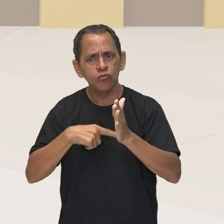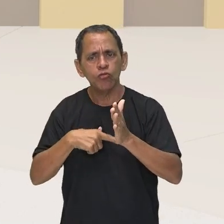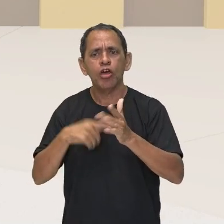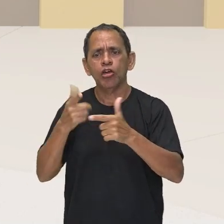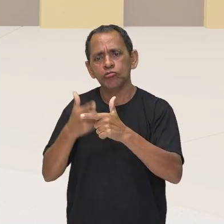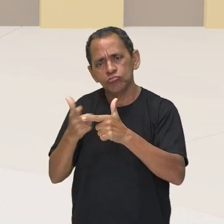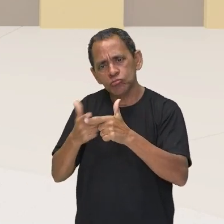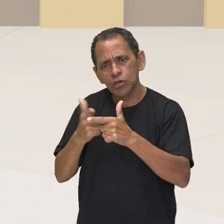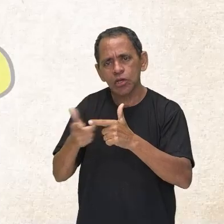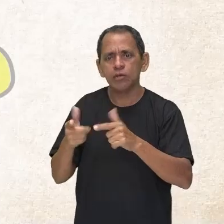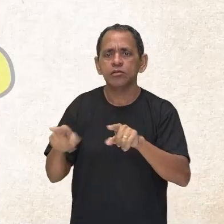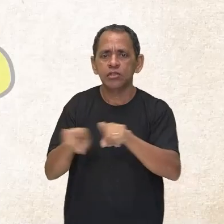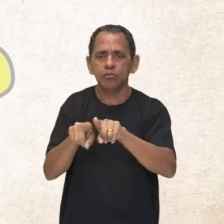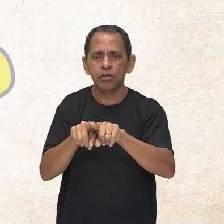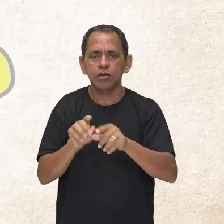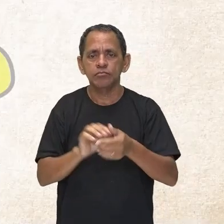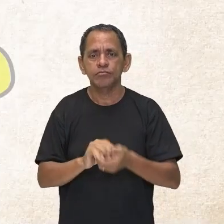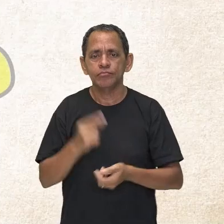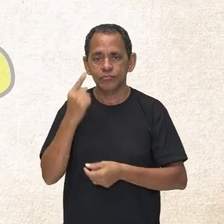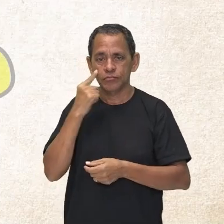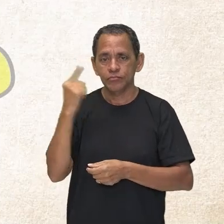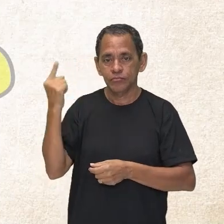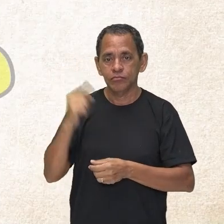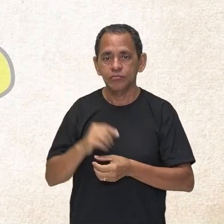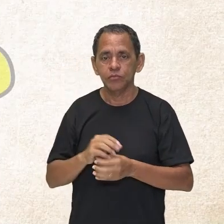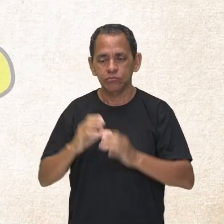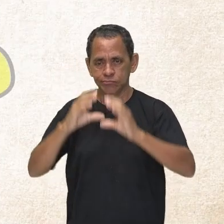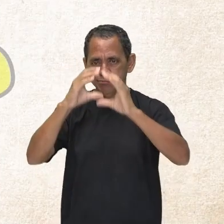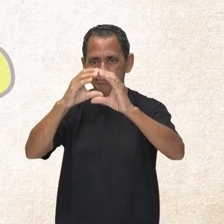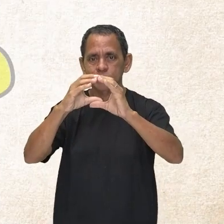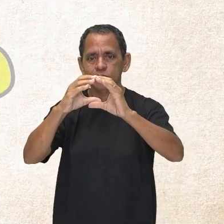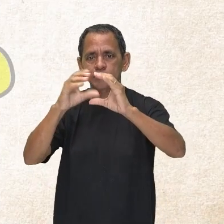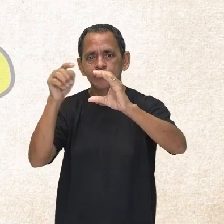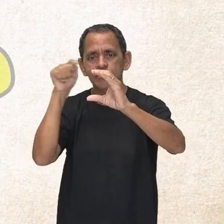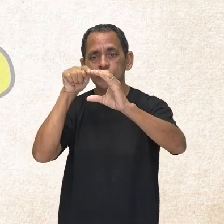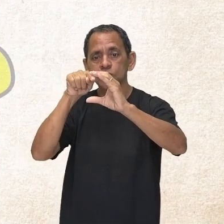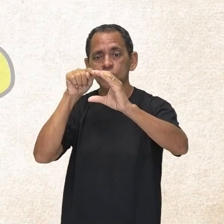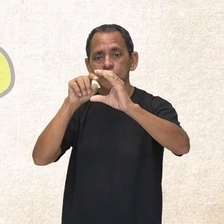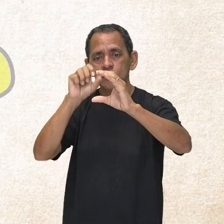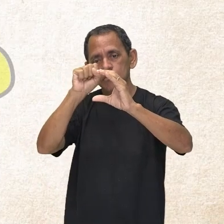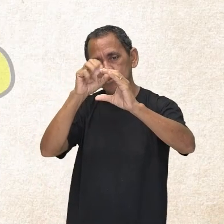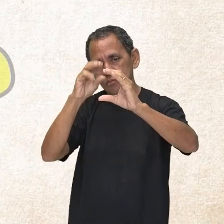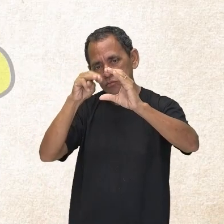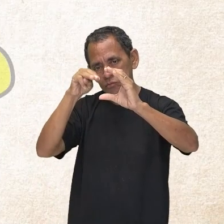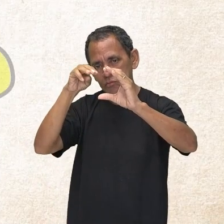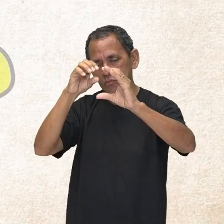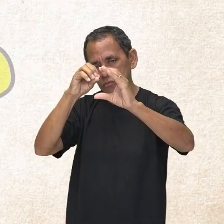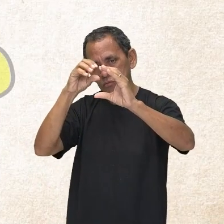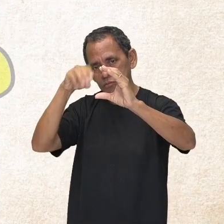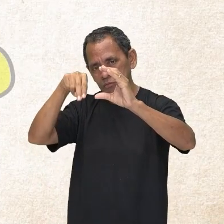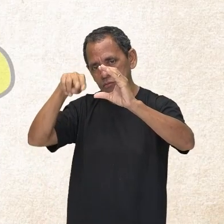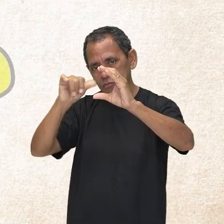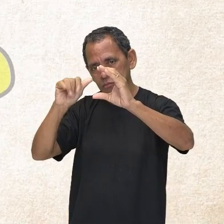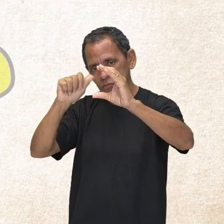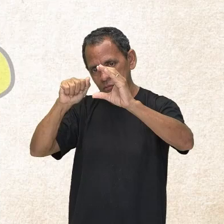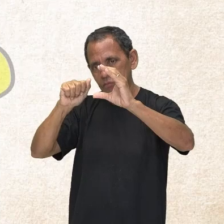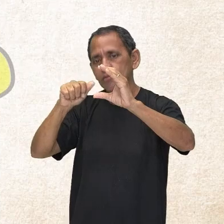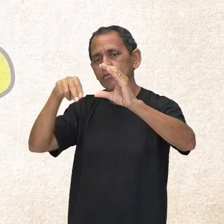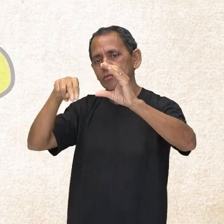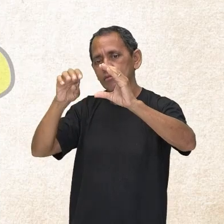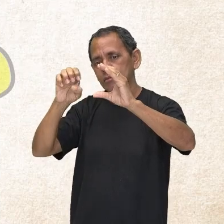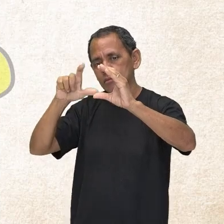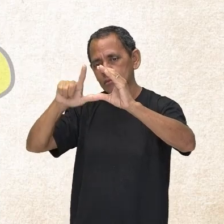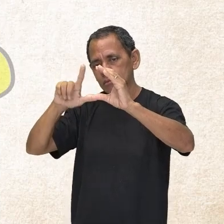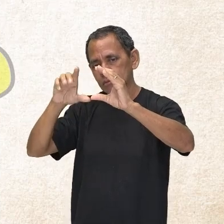pertinho esse mapa mental. Então, ao centro nós temos a Sônia Guajajara e o Nelson Mandela, né? E se